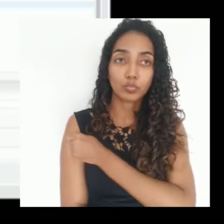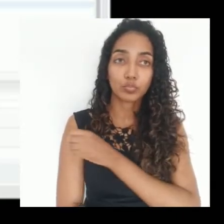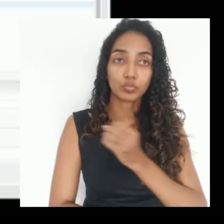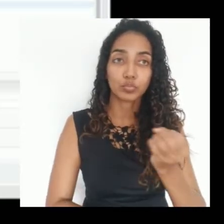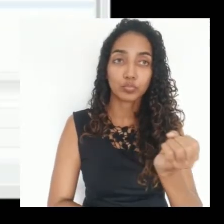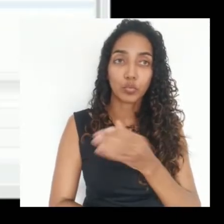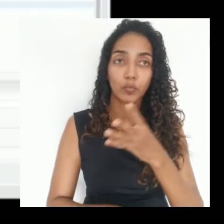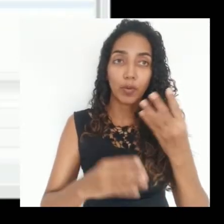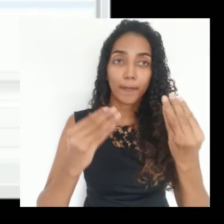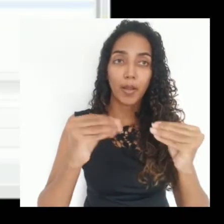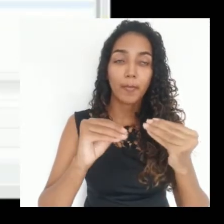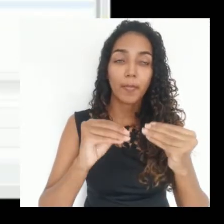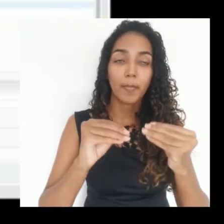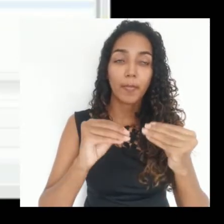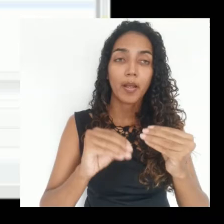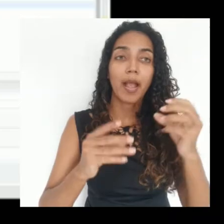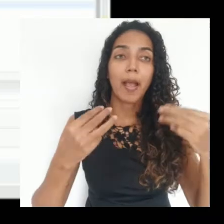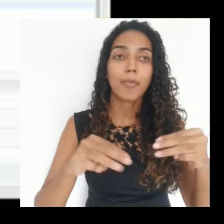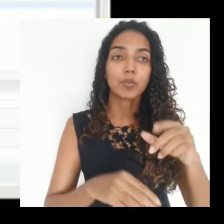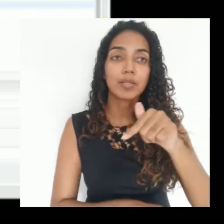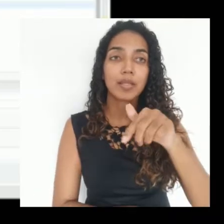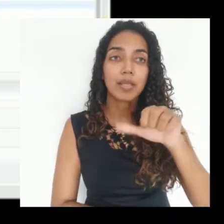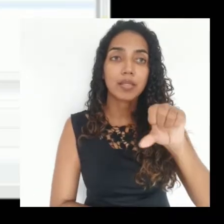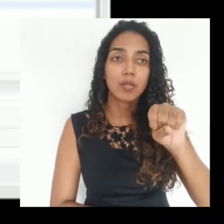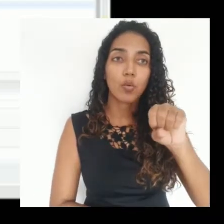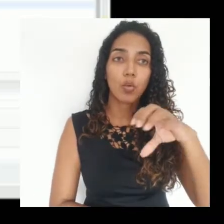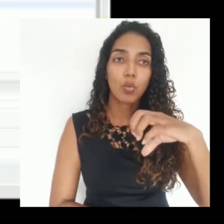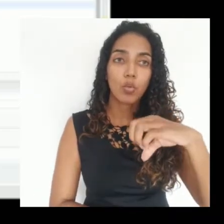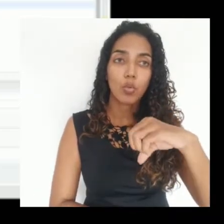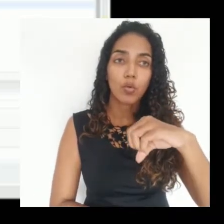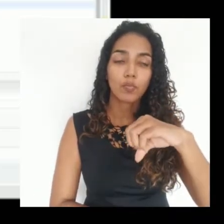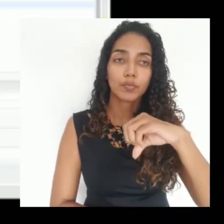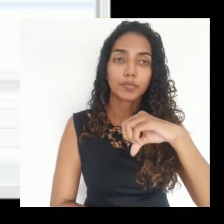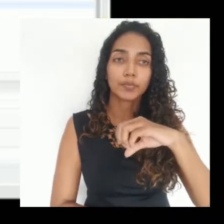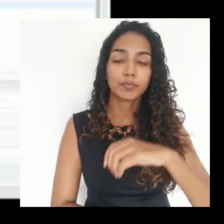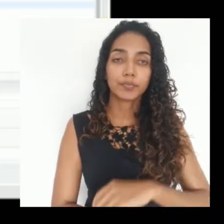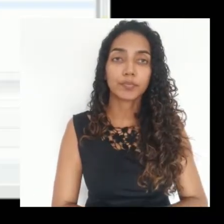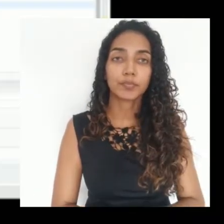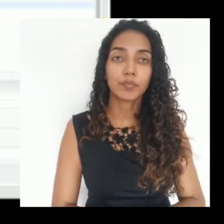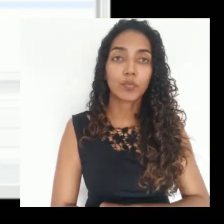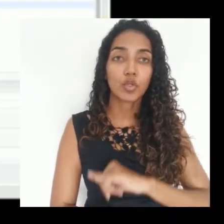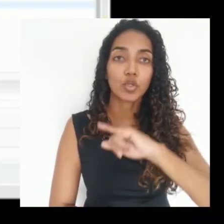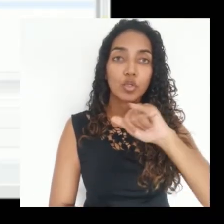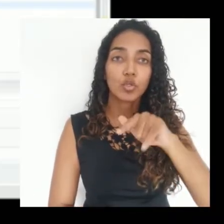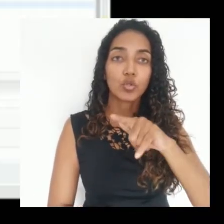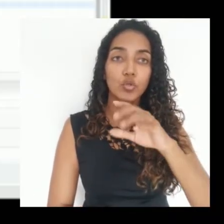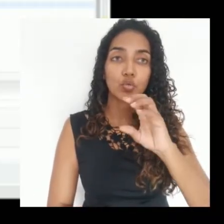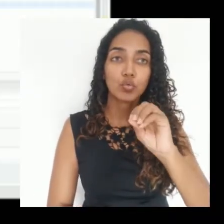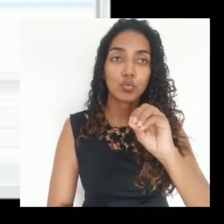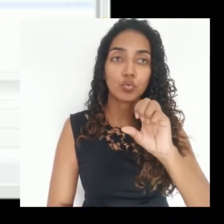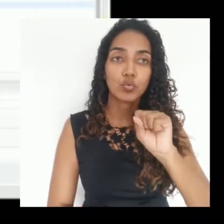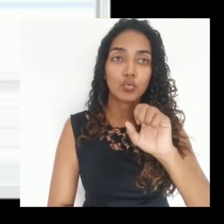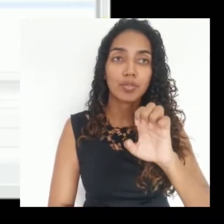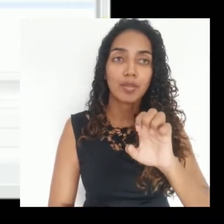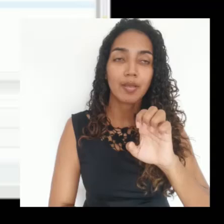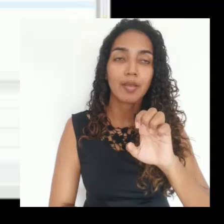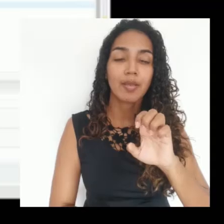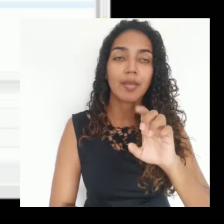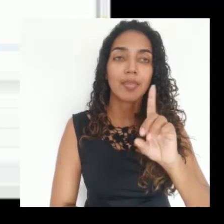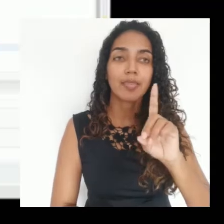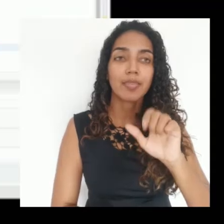dele é 78991, José da Silva, e